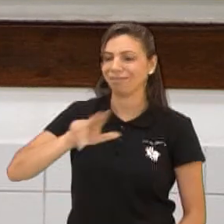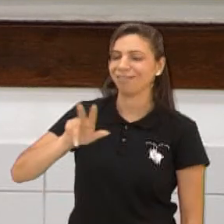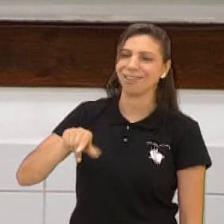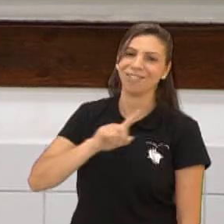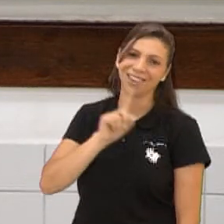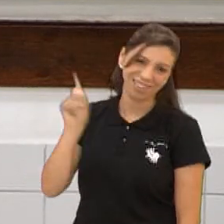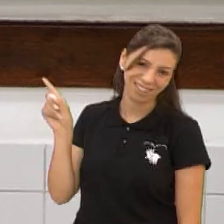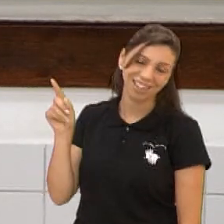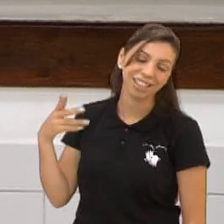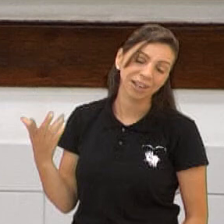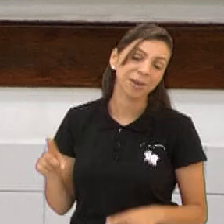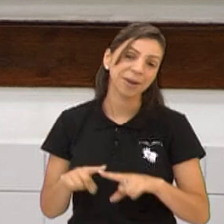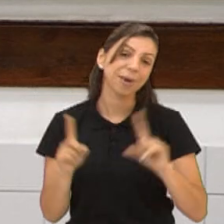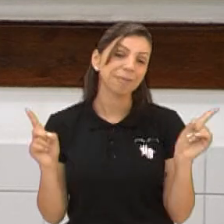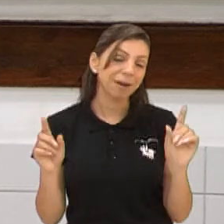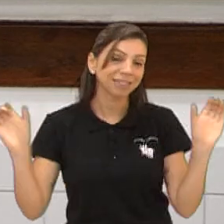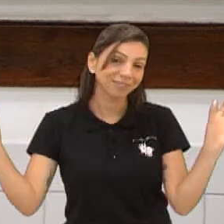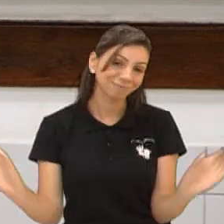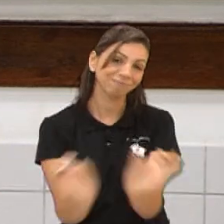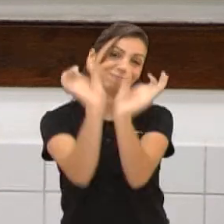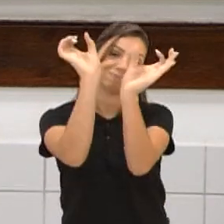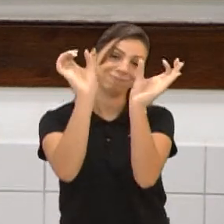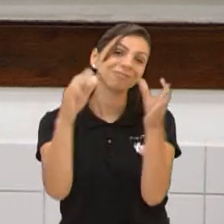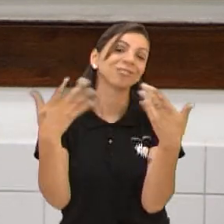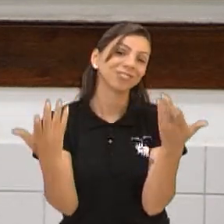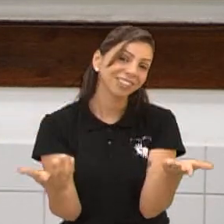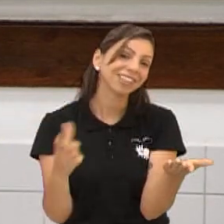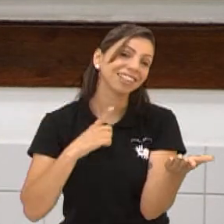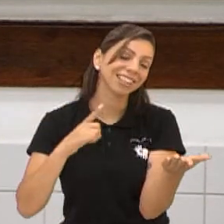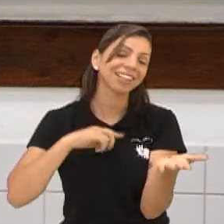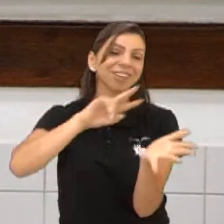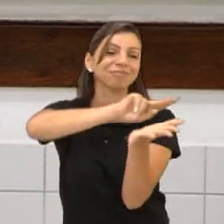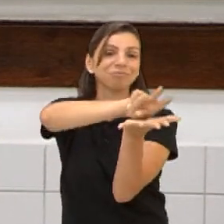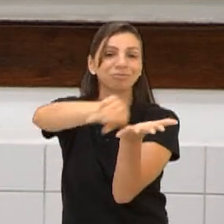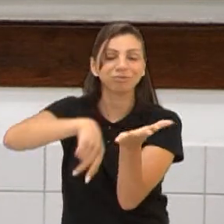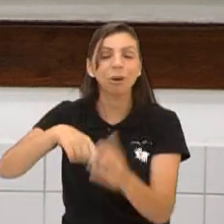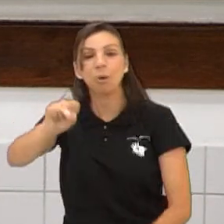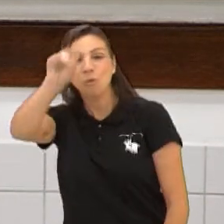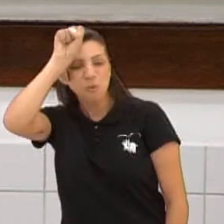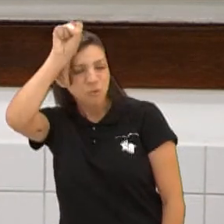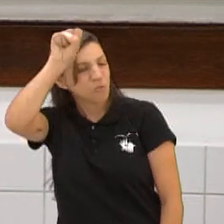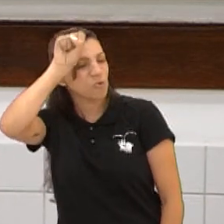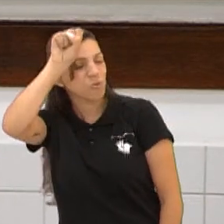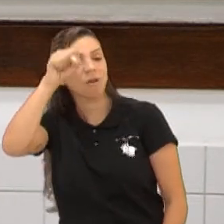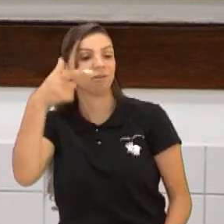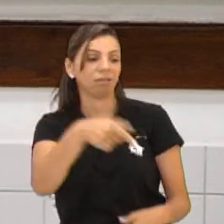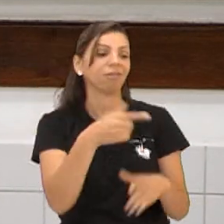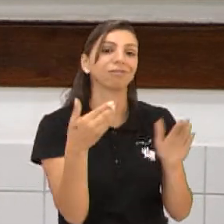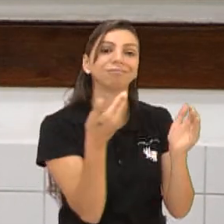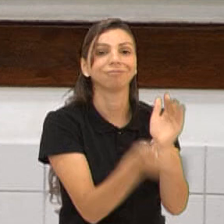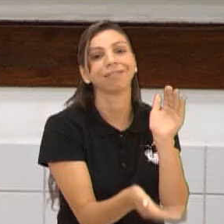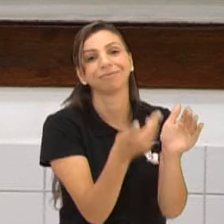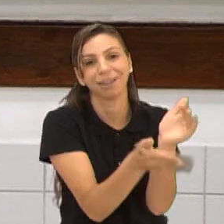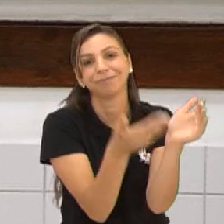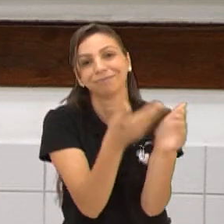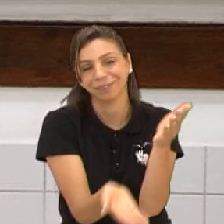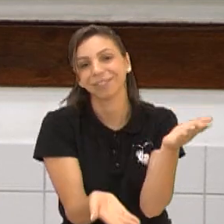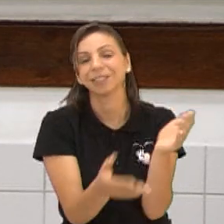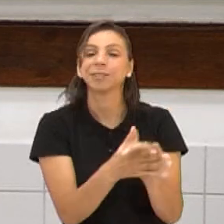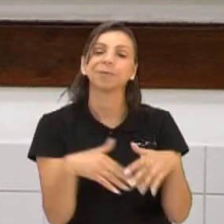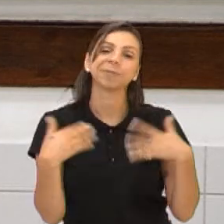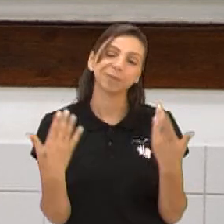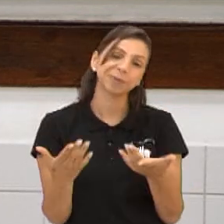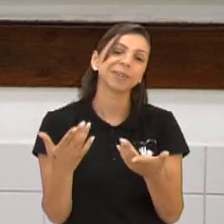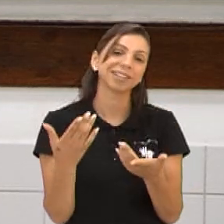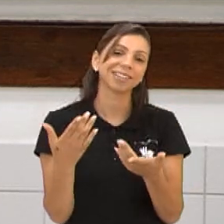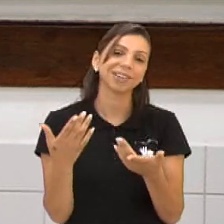Jagger mas como uma coincidência ou infeliz coincidência eles tem vários jogos passeando pelas seleções que perderam seu jovem então